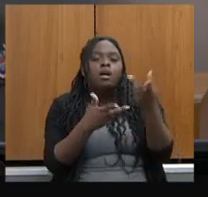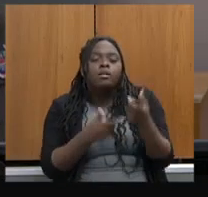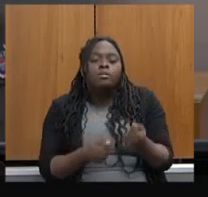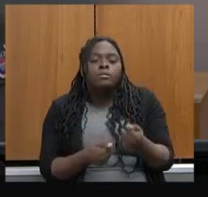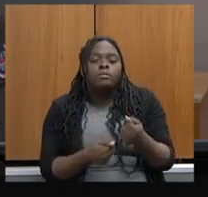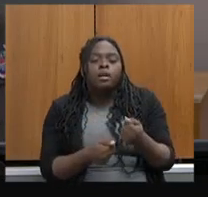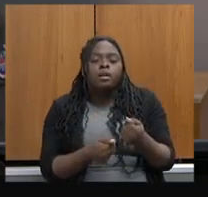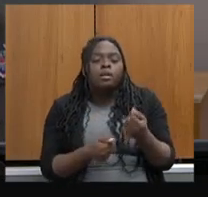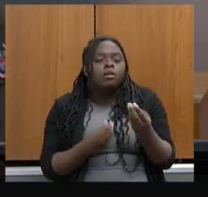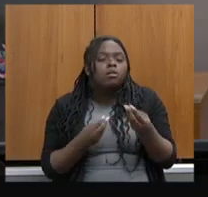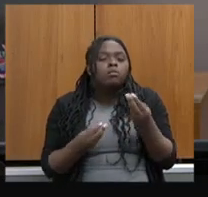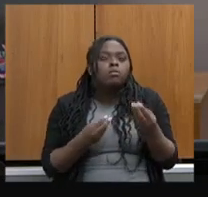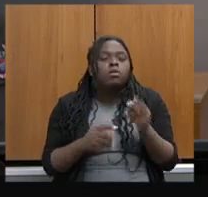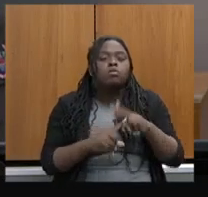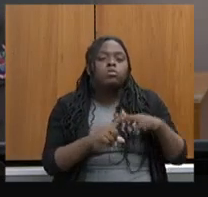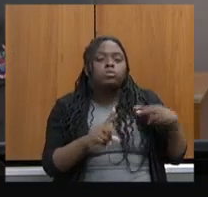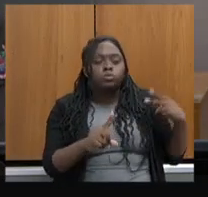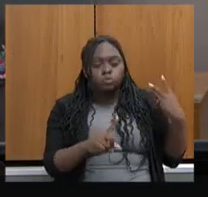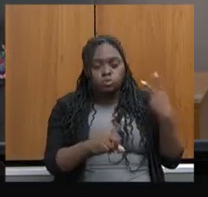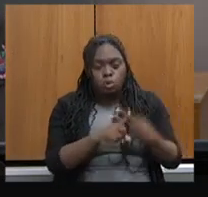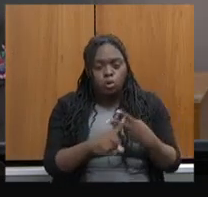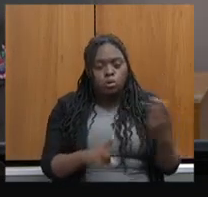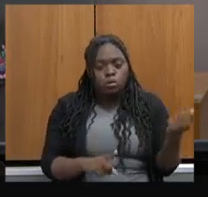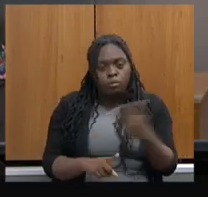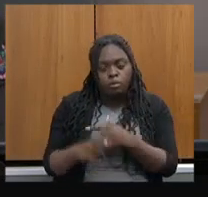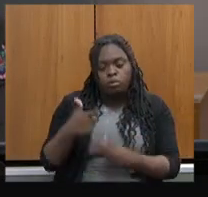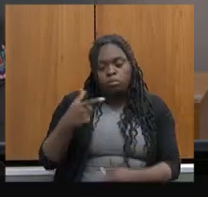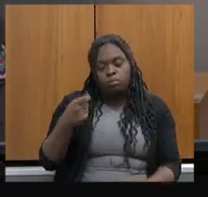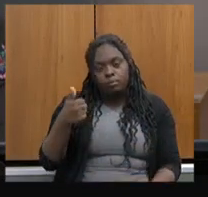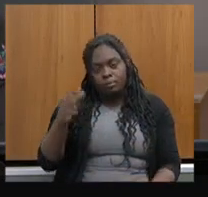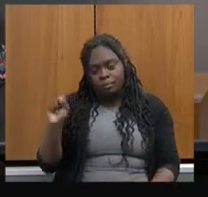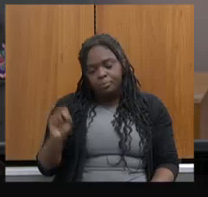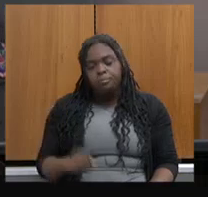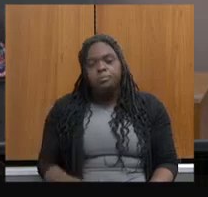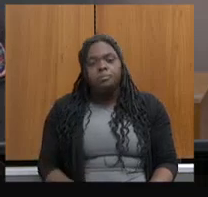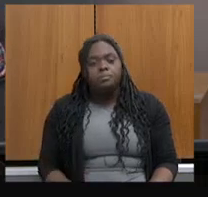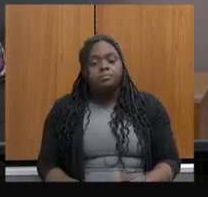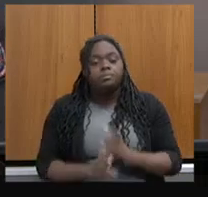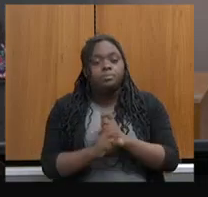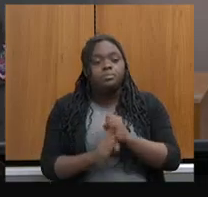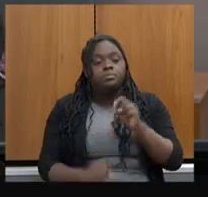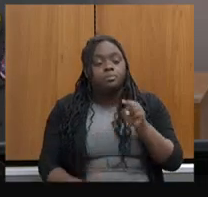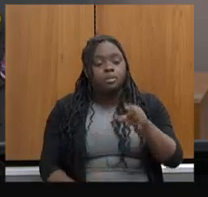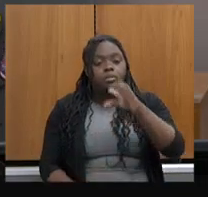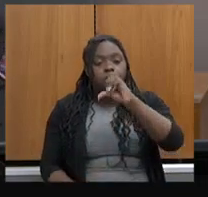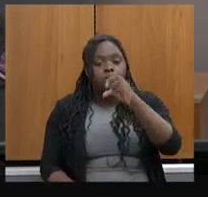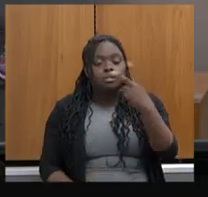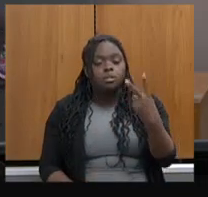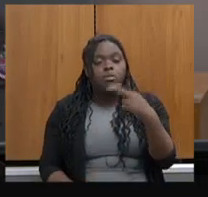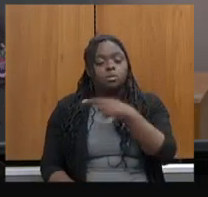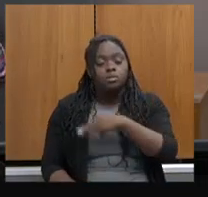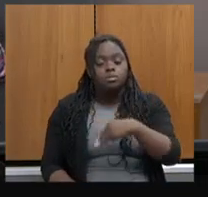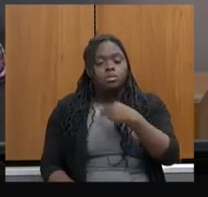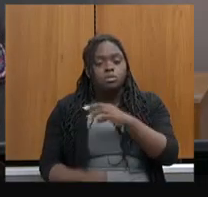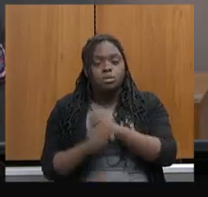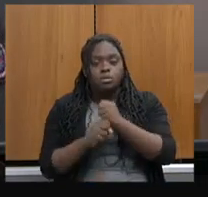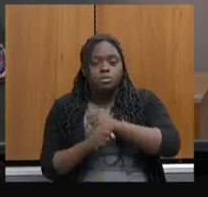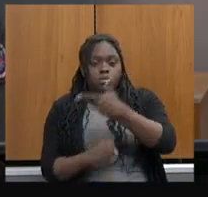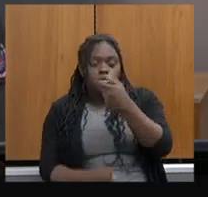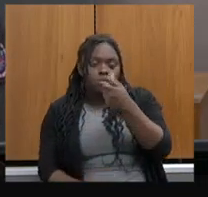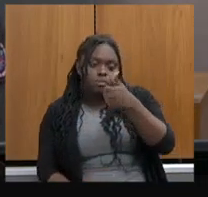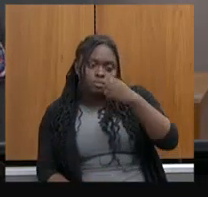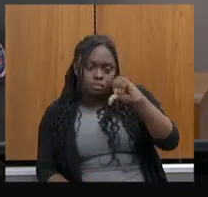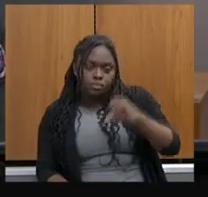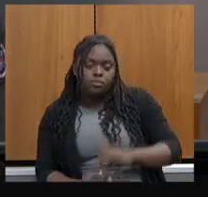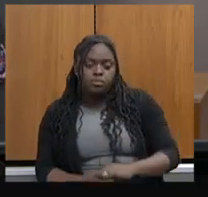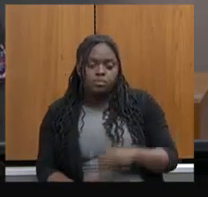praticamente o dobro do que atendemos em 2018 foram 1092 missões em 2019 foram